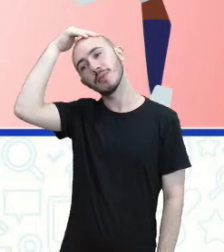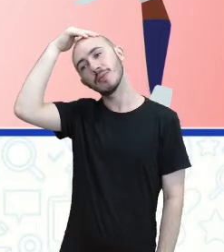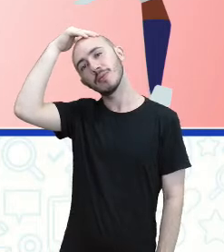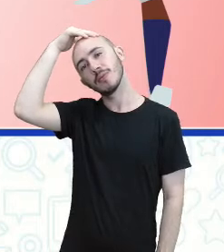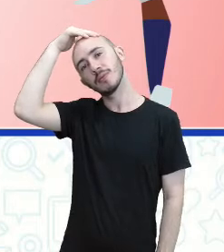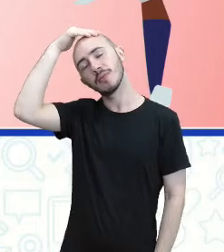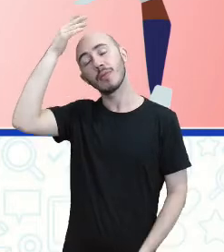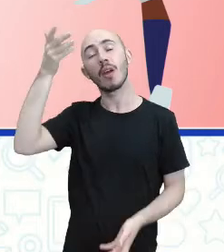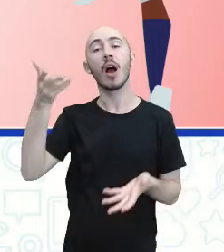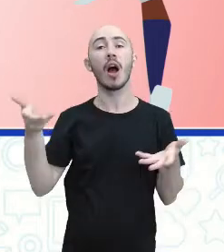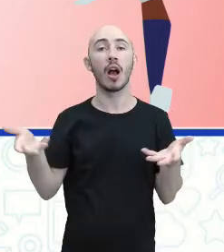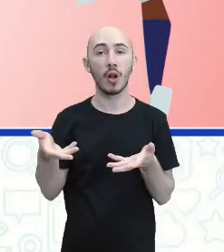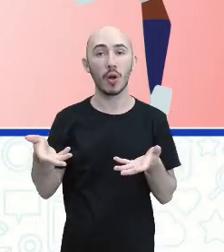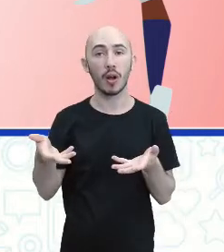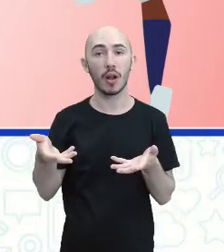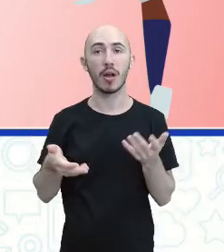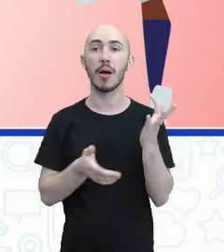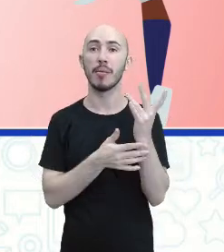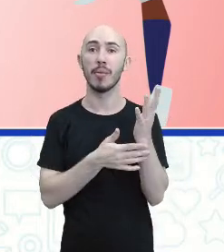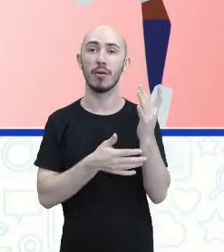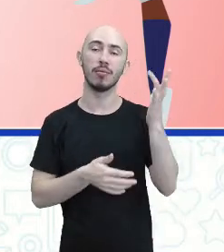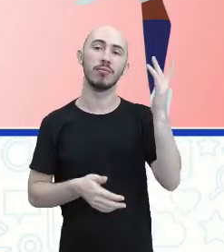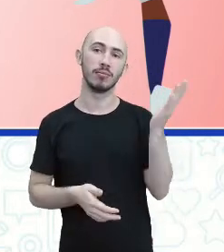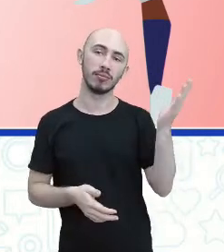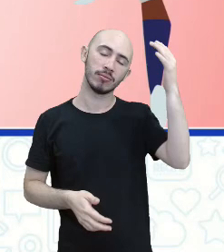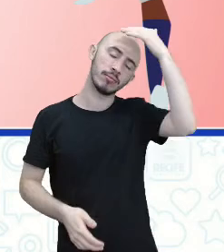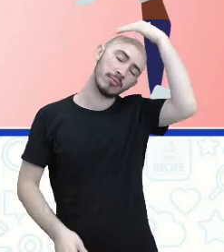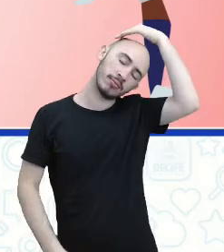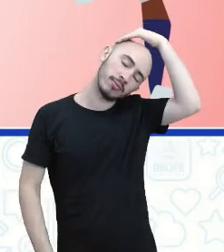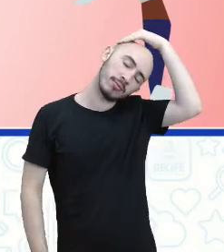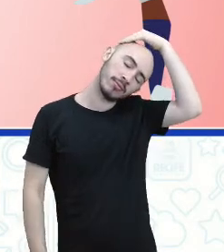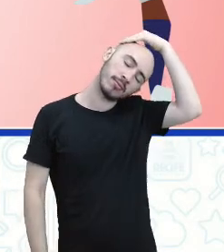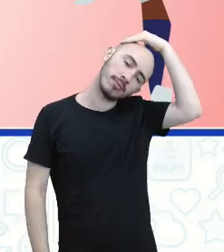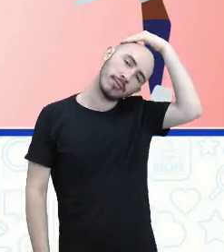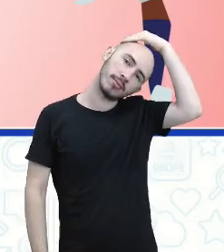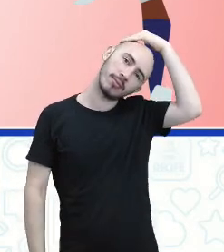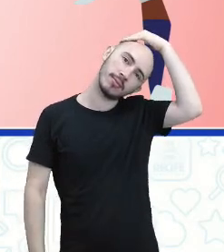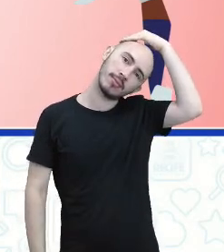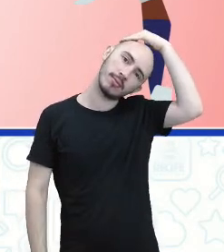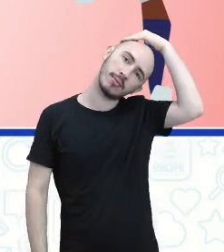Agora, com a outra mão, faça para o outro lado.